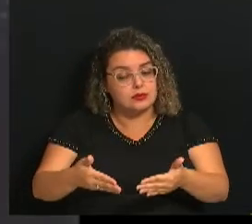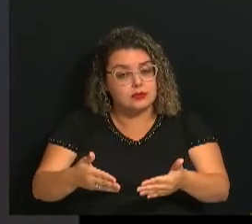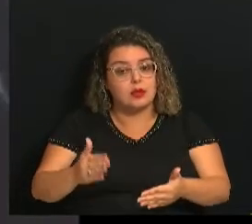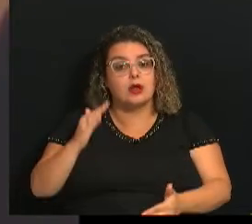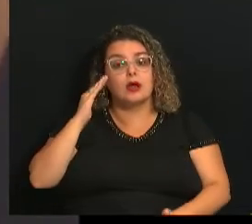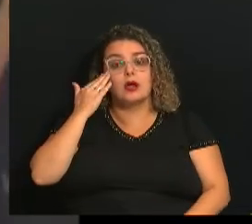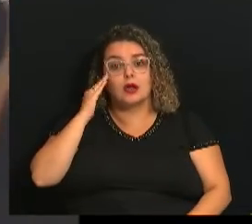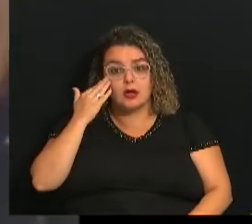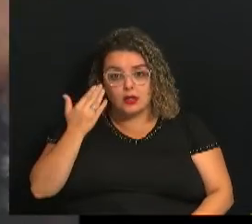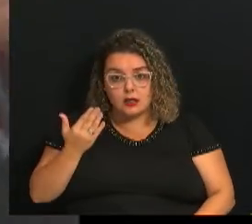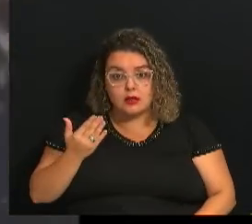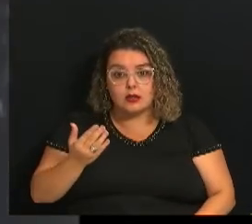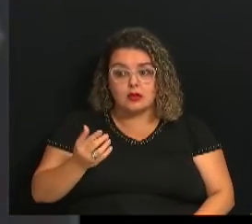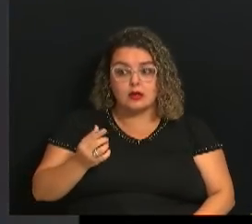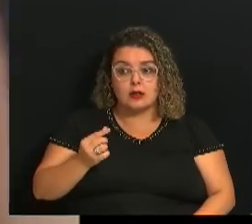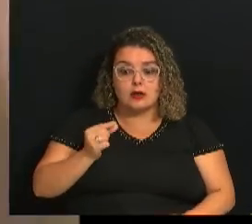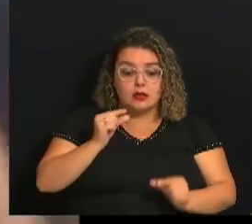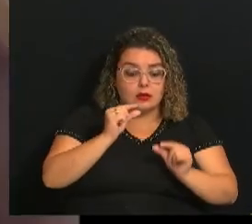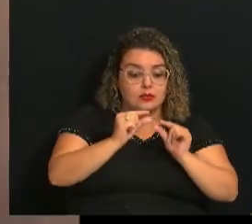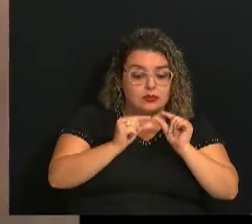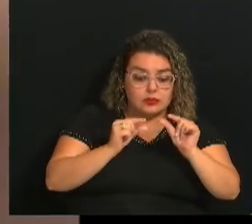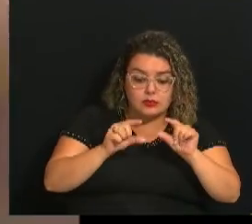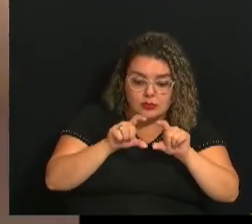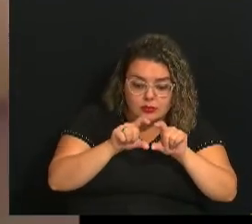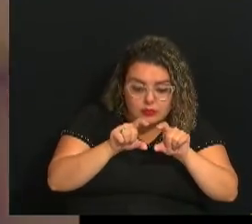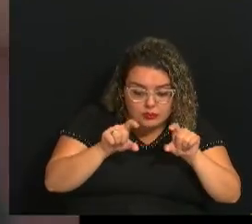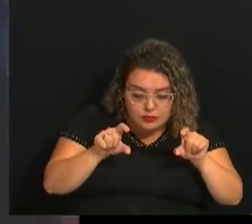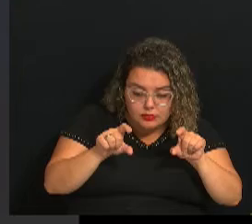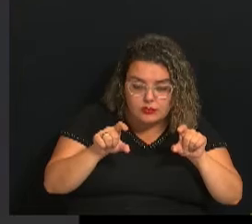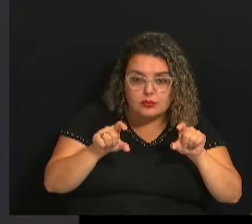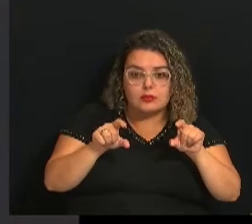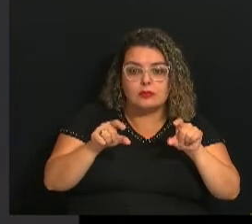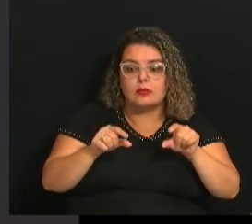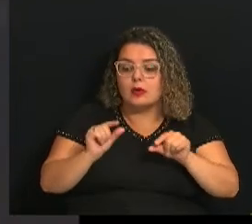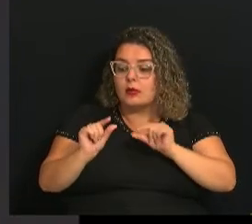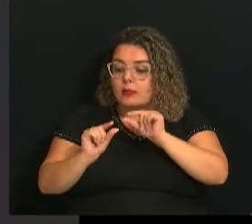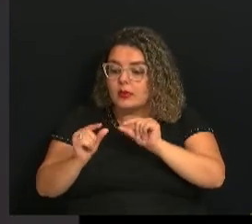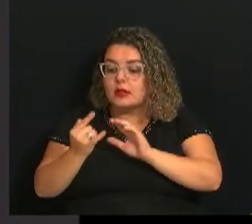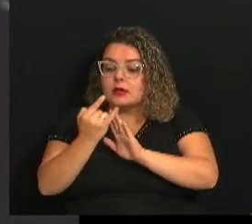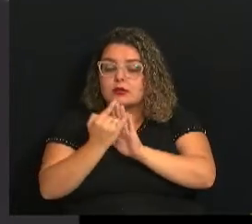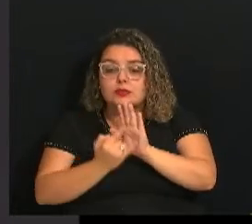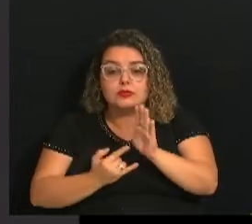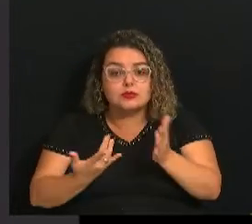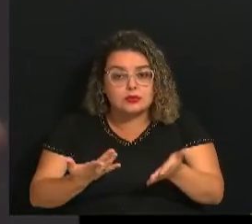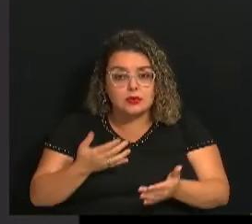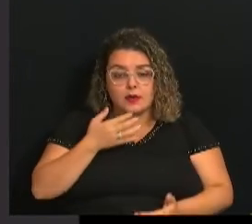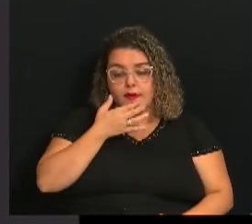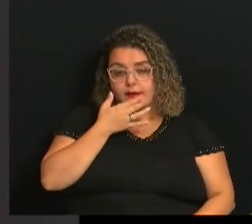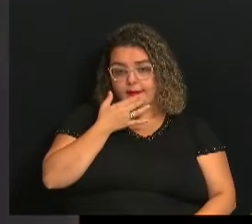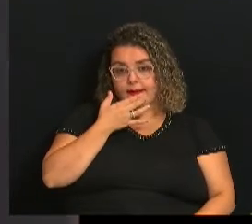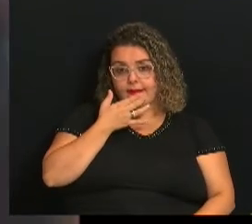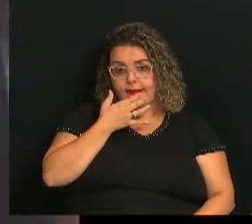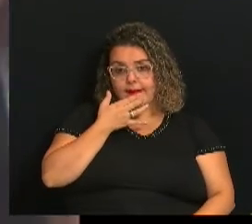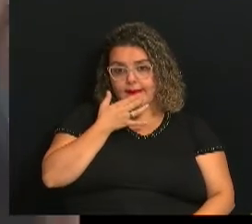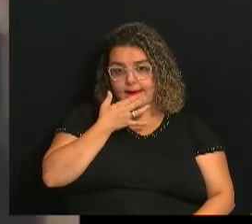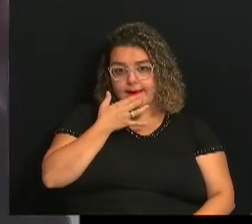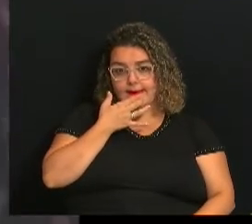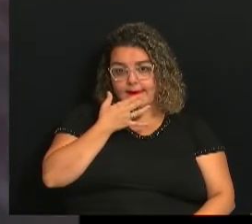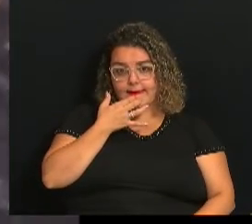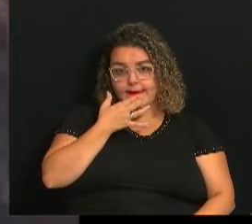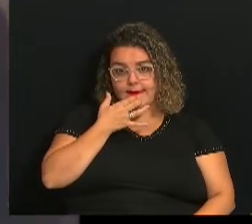entender pedaços de tijolo, pedaços de documento. E quando a gente fala do arquivo, o arquivo tem uma